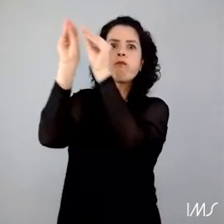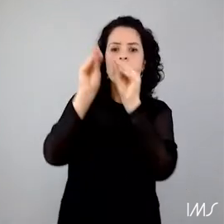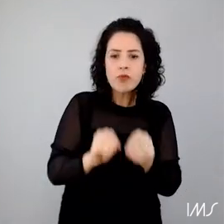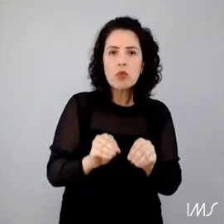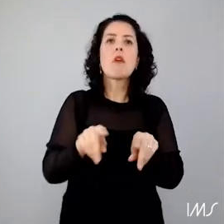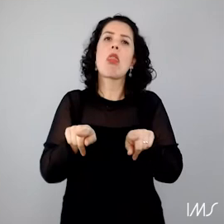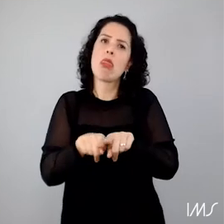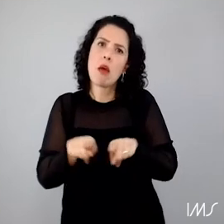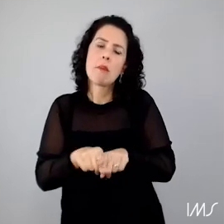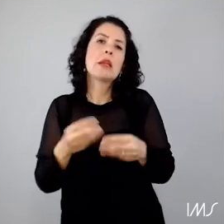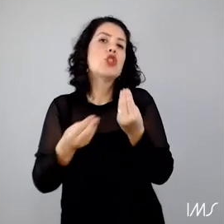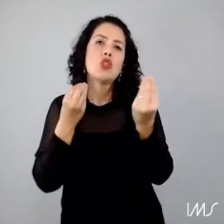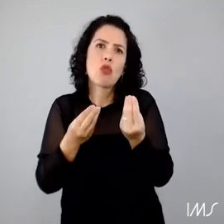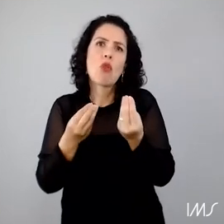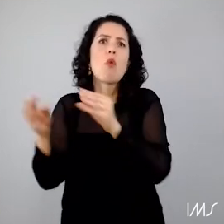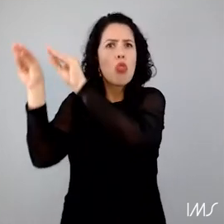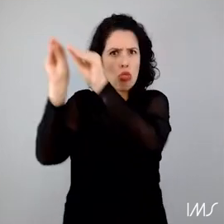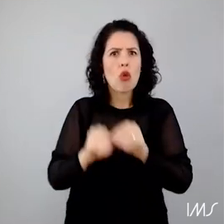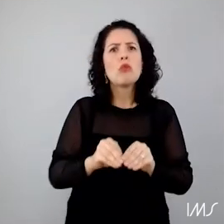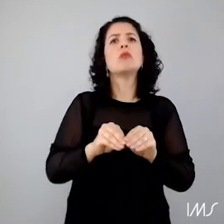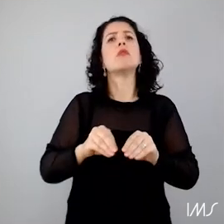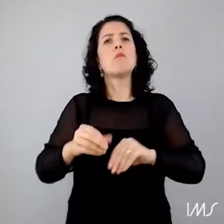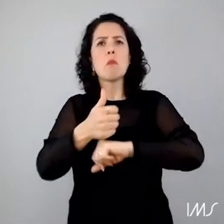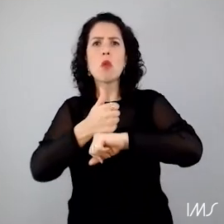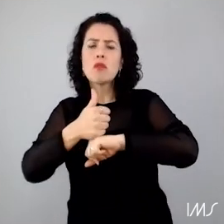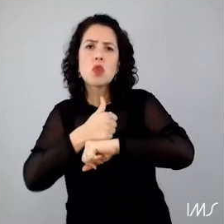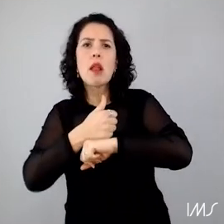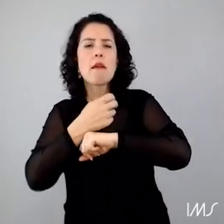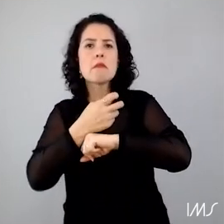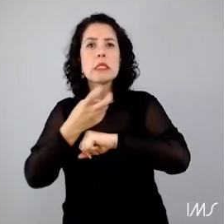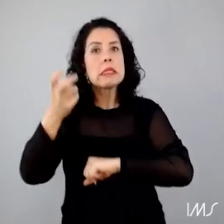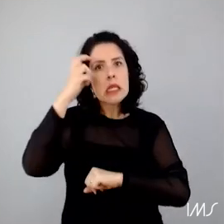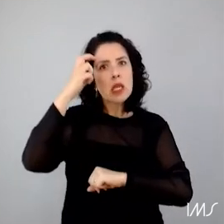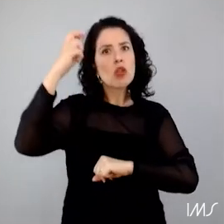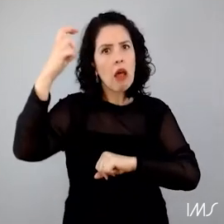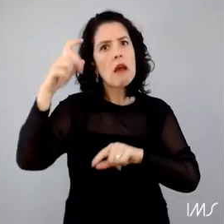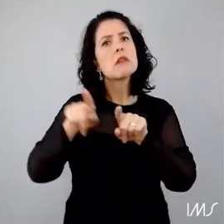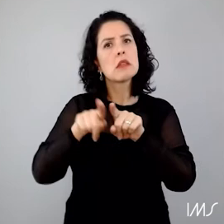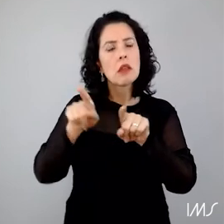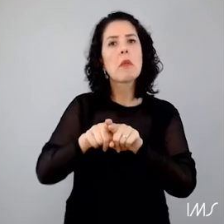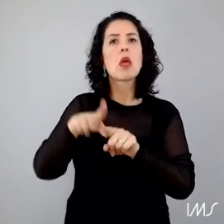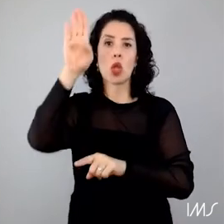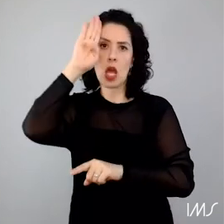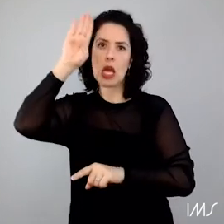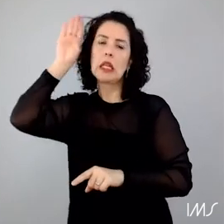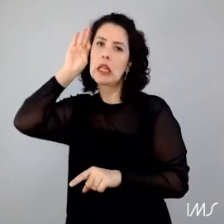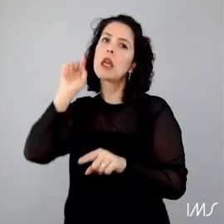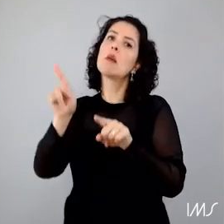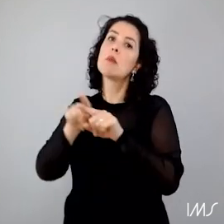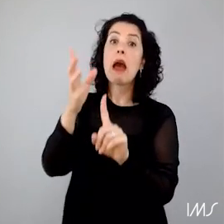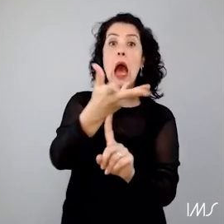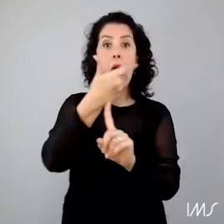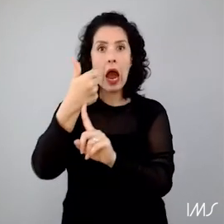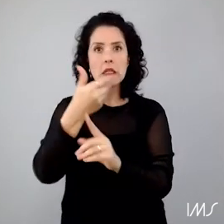corpo enorme, né, de intelectuais que atuaram no campo acadêmico, mas também no campo das artes aplicadas, né?